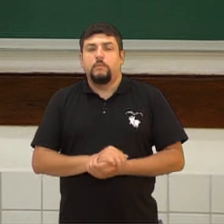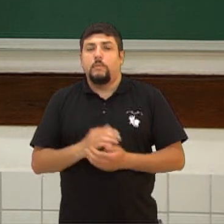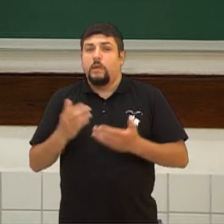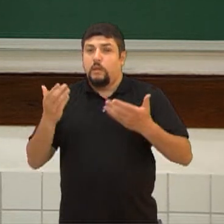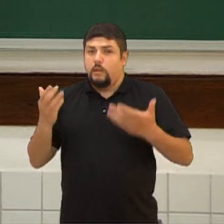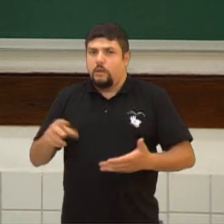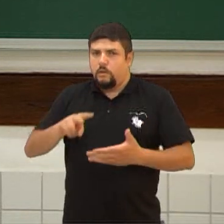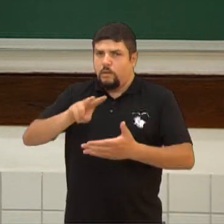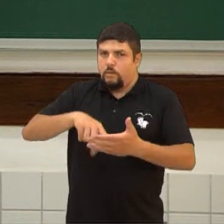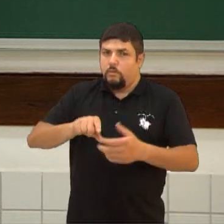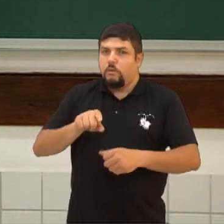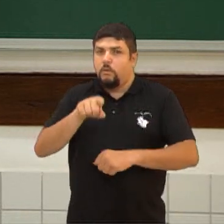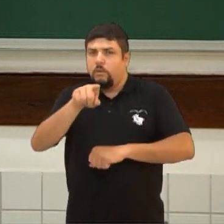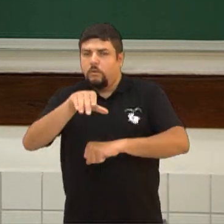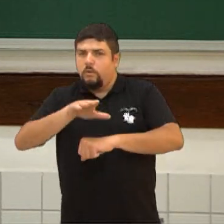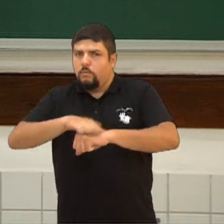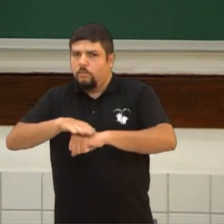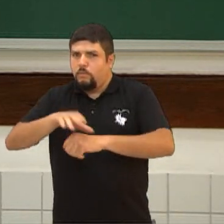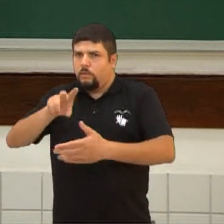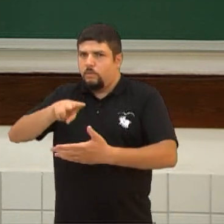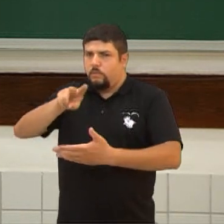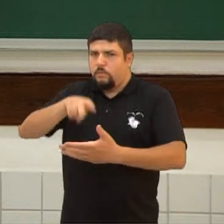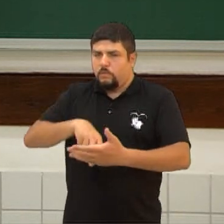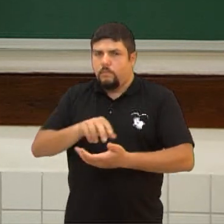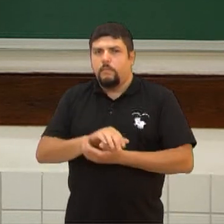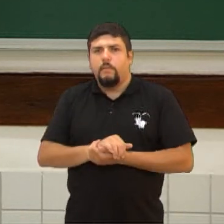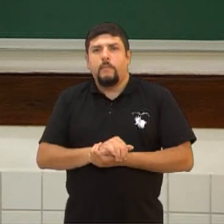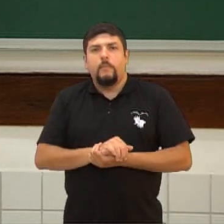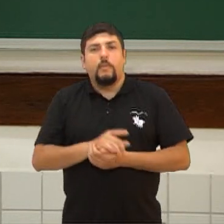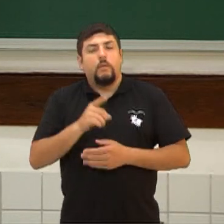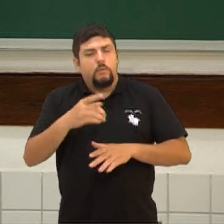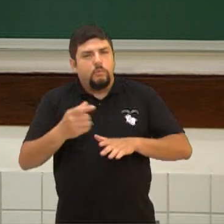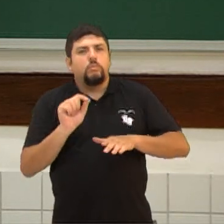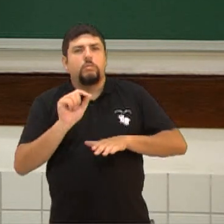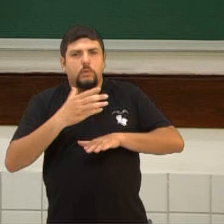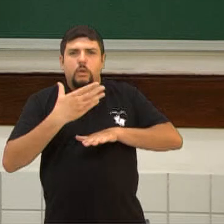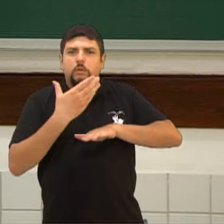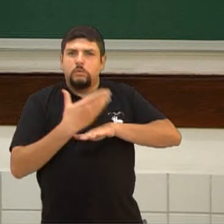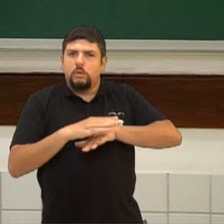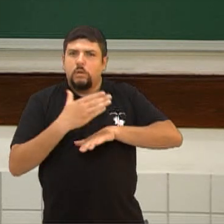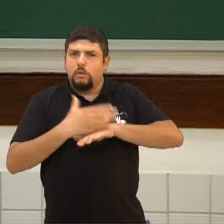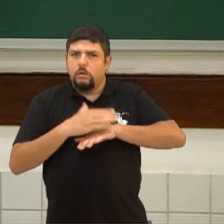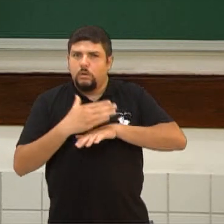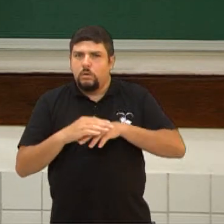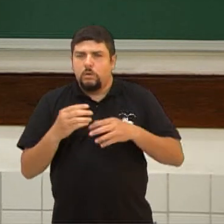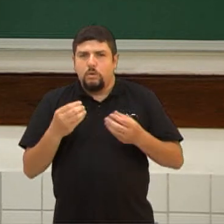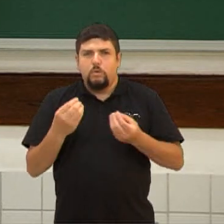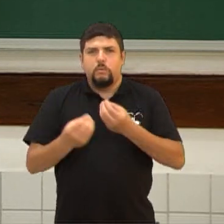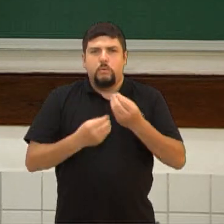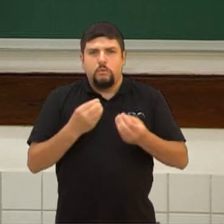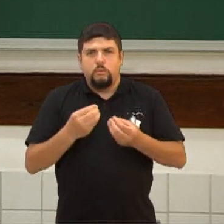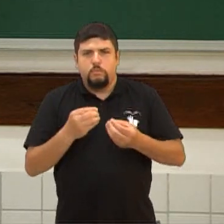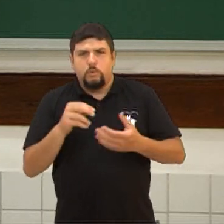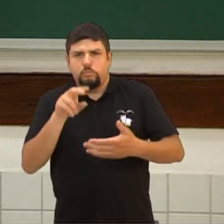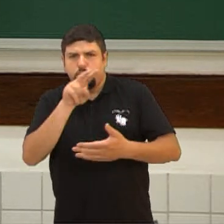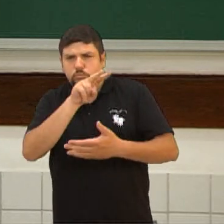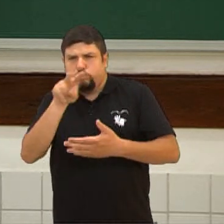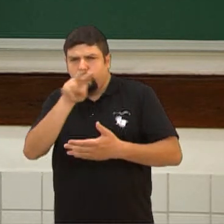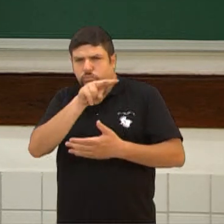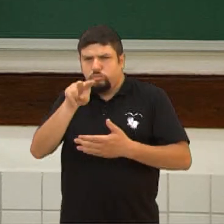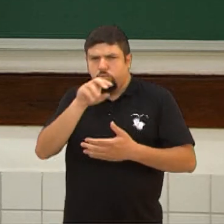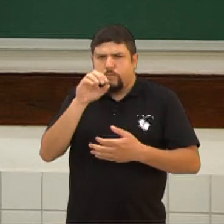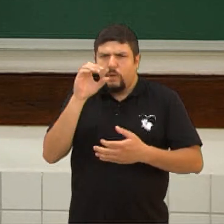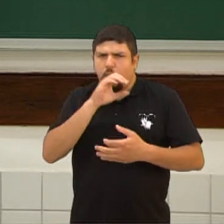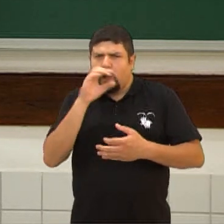vai ficar por conta de vocês. Então, aquela prática de vocês fazerem um scanning, dar aquela leitura rápida, buscar